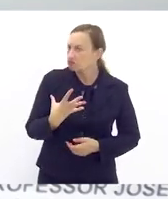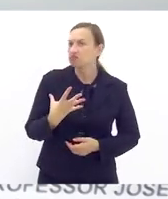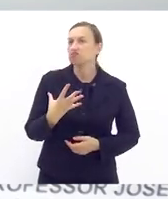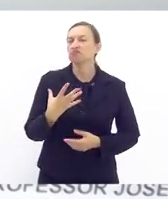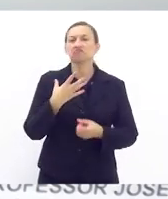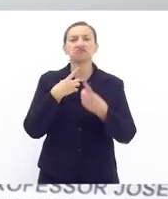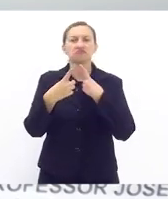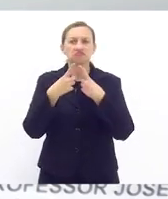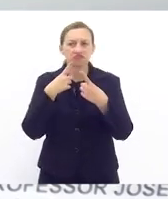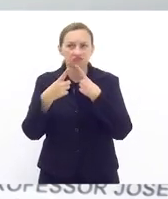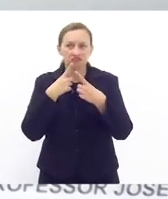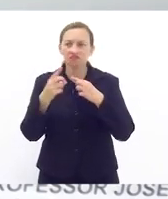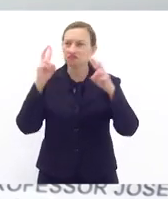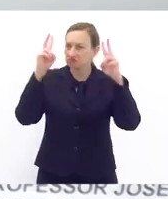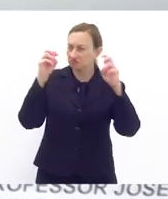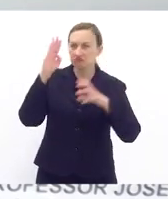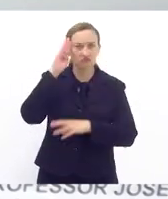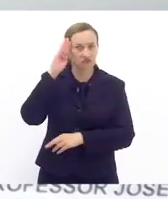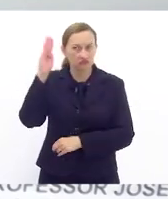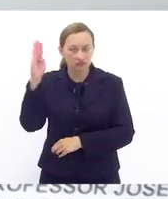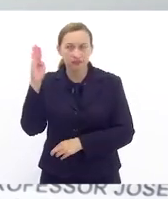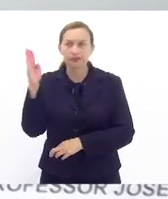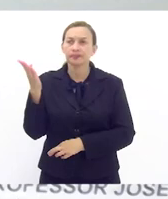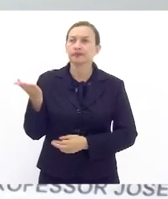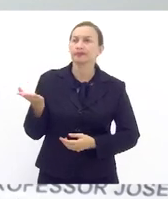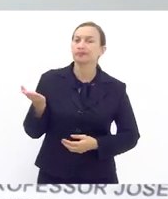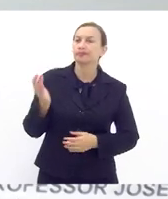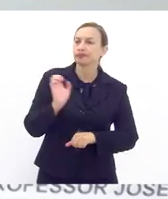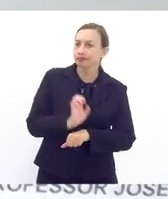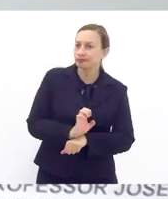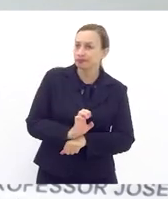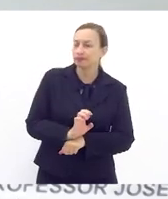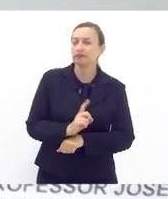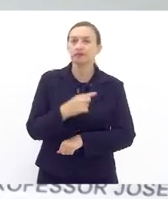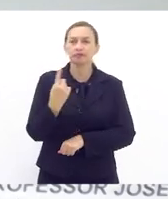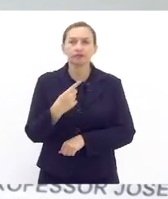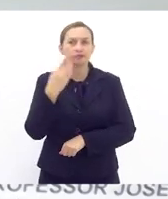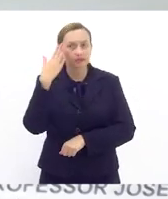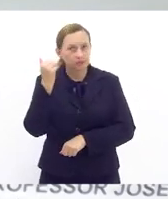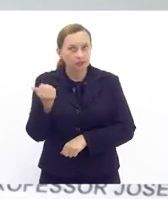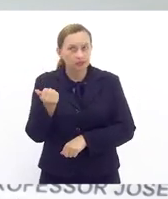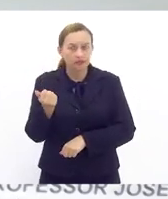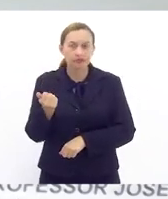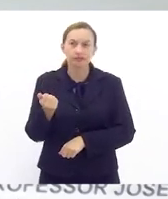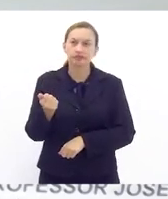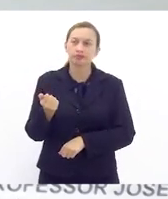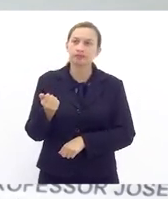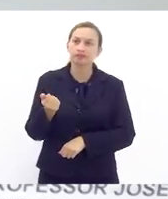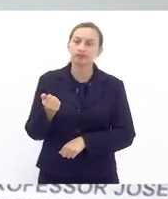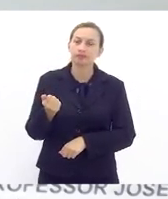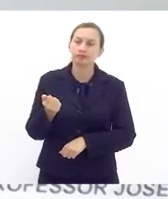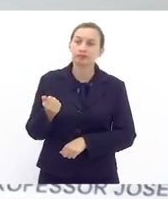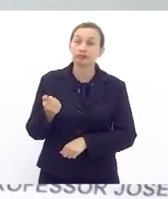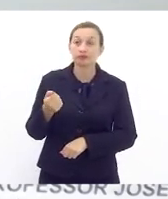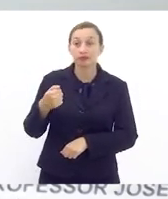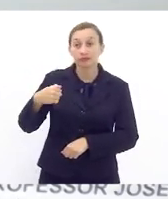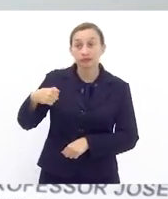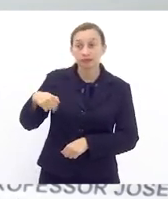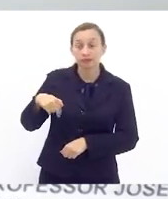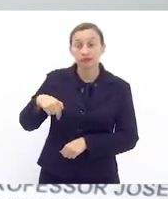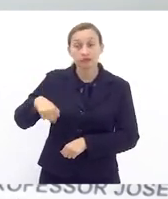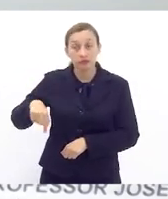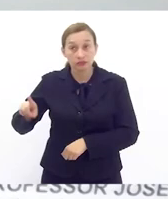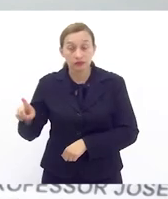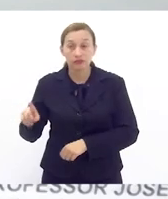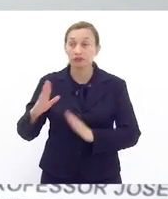discutir essa questão principalmente no estado que a gente sabe que eu ando por aí pelas